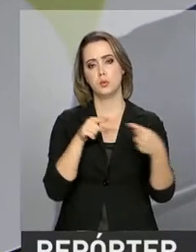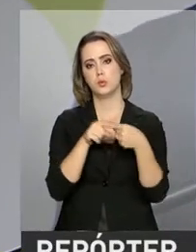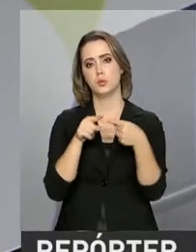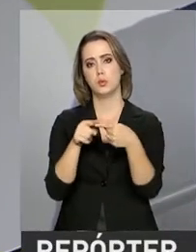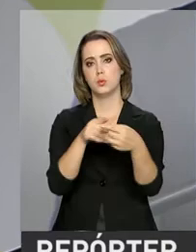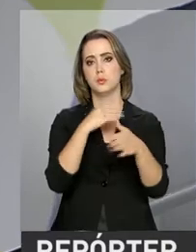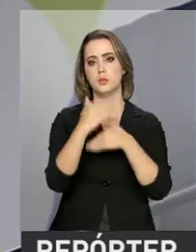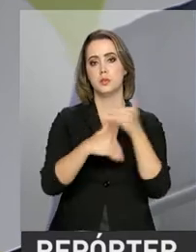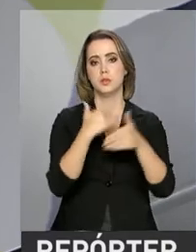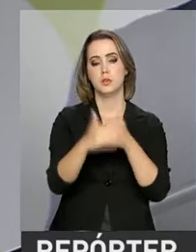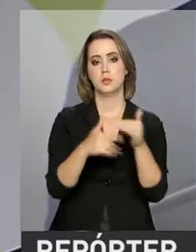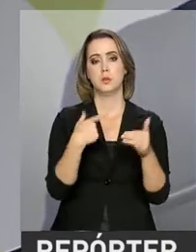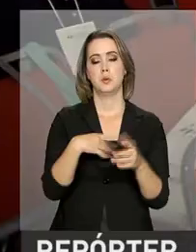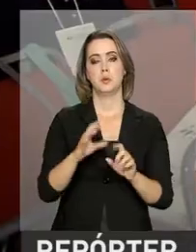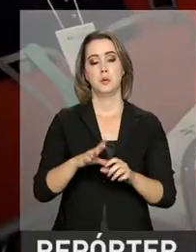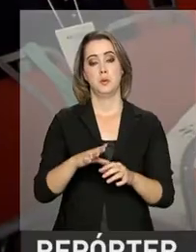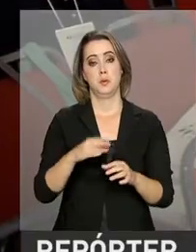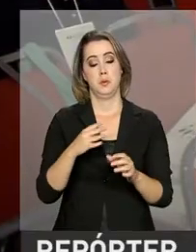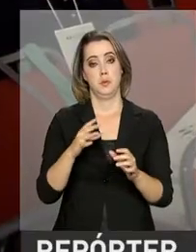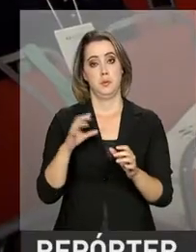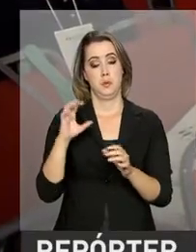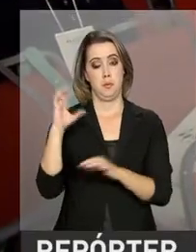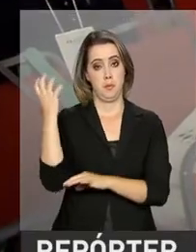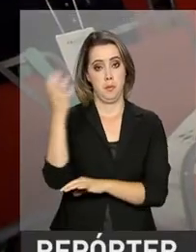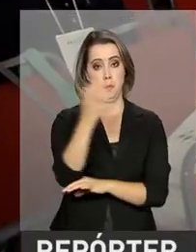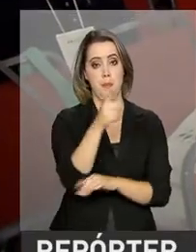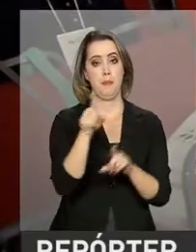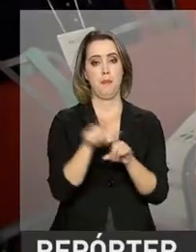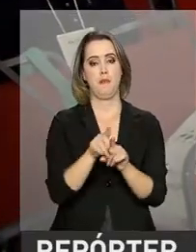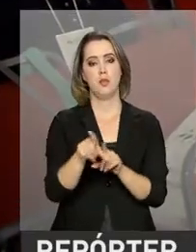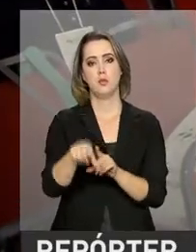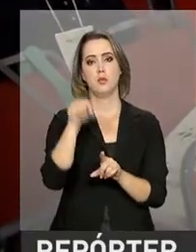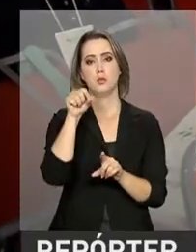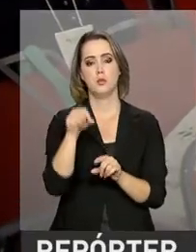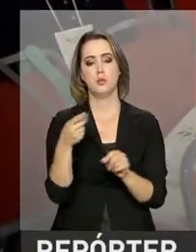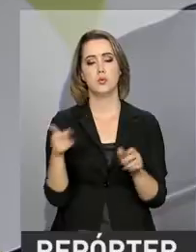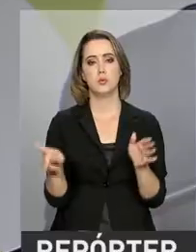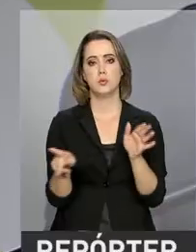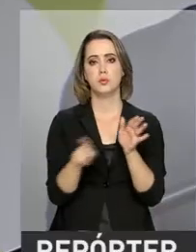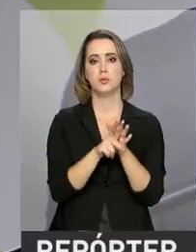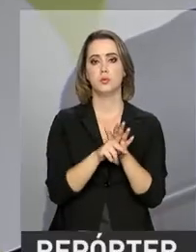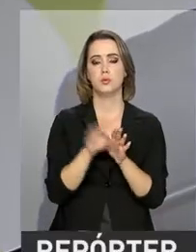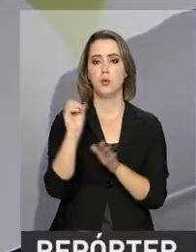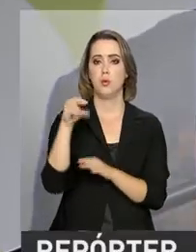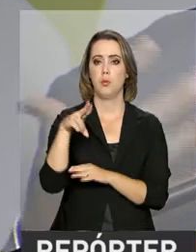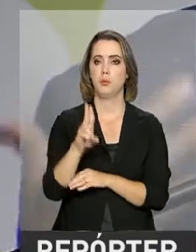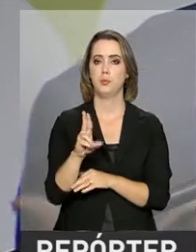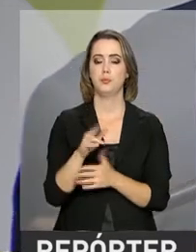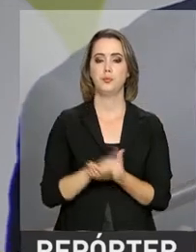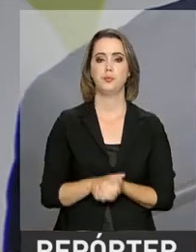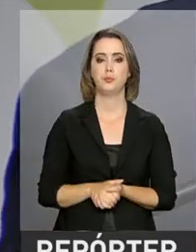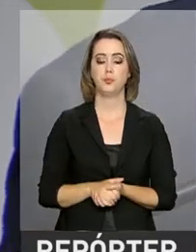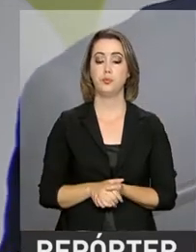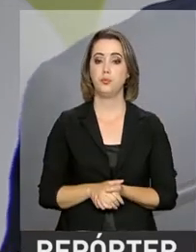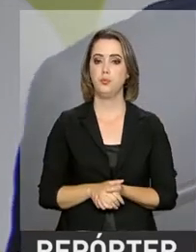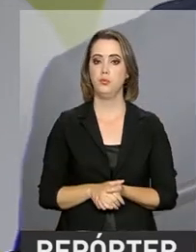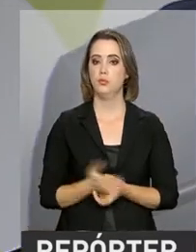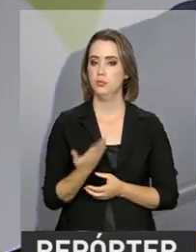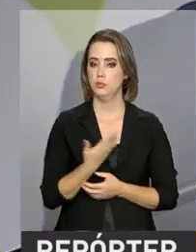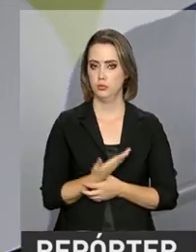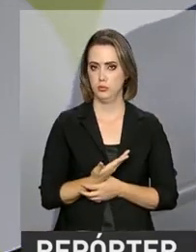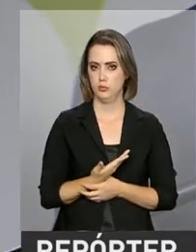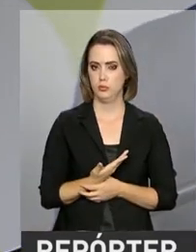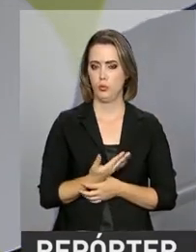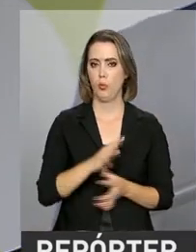Objetivos de Desenvolvimento Sustentável definidos pela Organização das Nações Unidas. No momento que o mundo todo se organiza